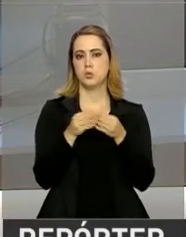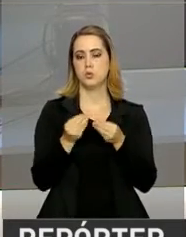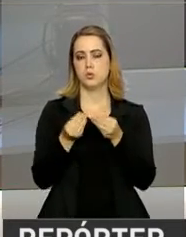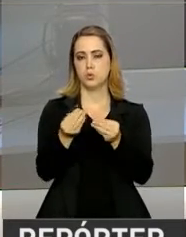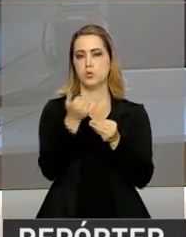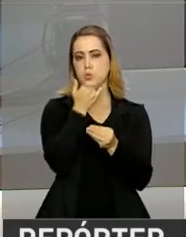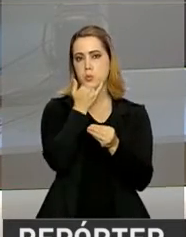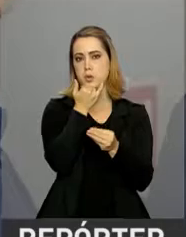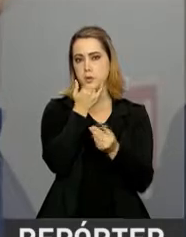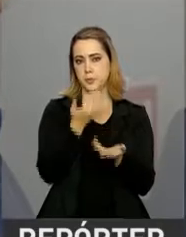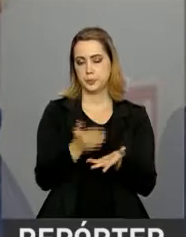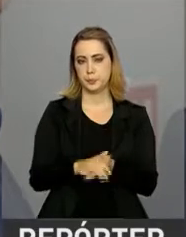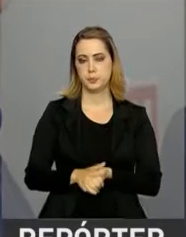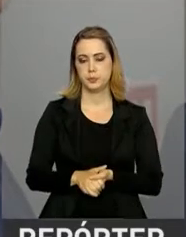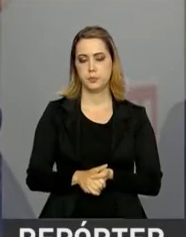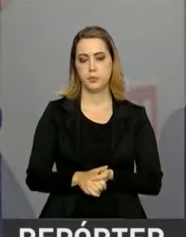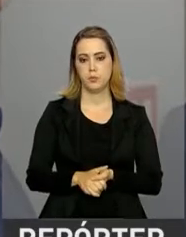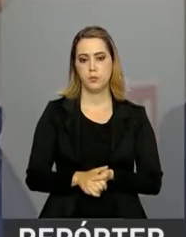de anistia.